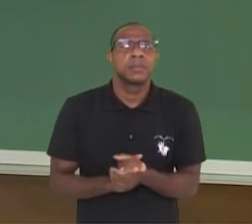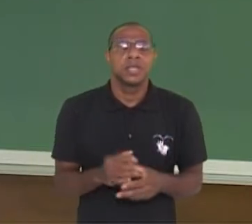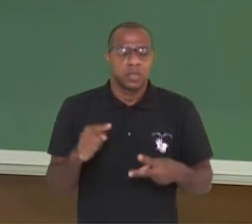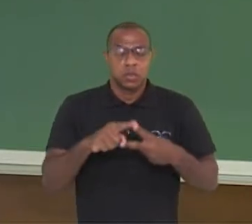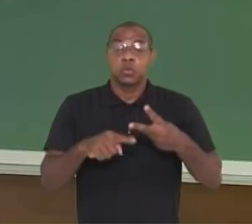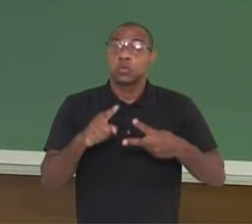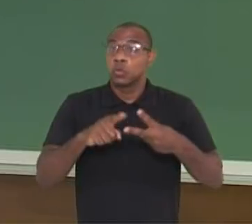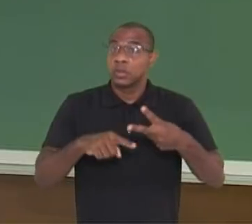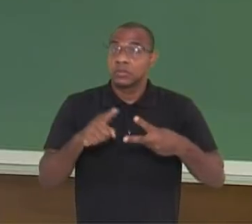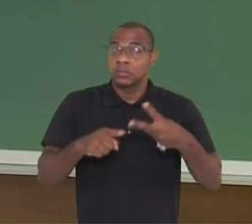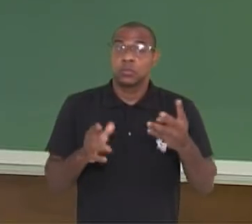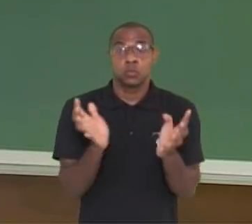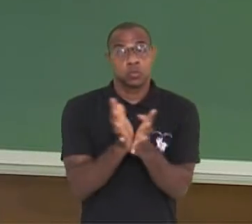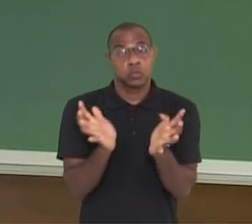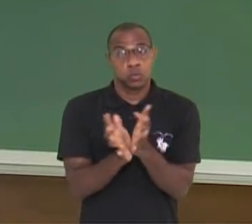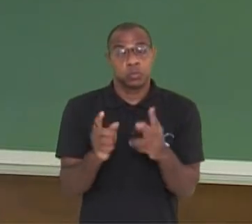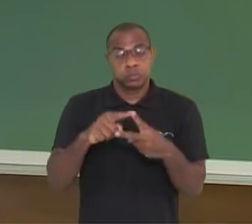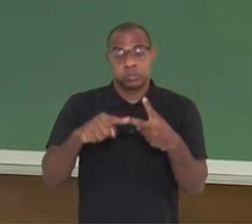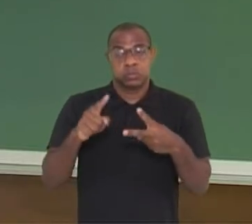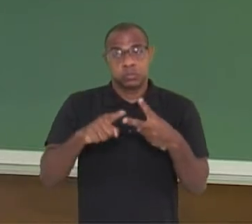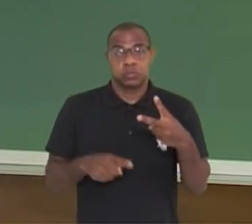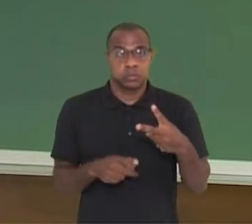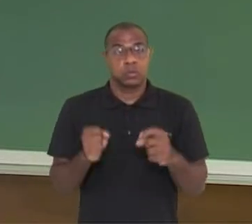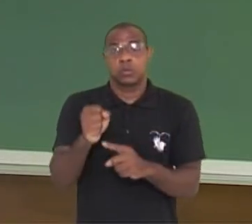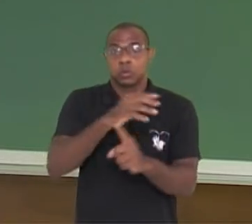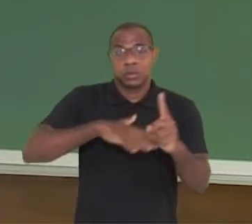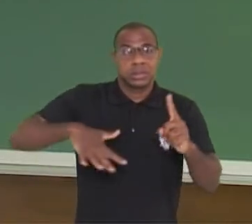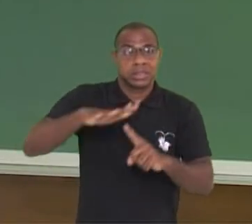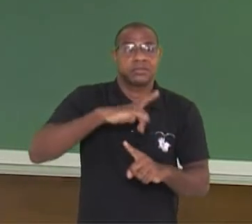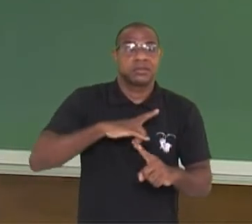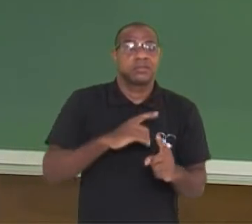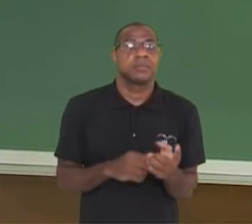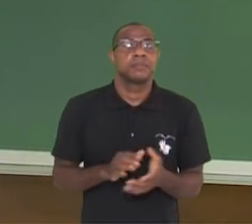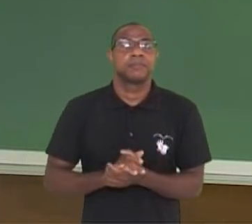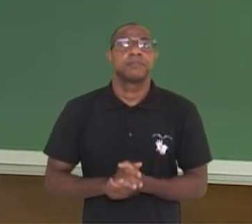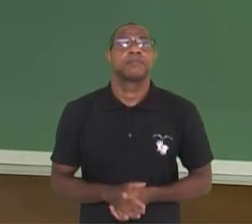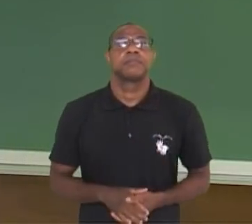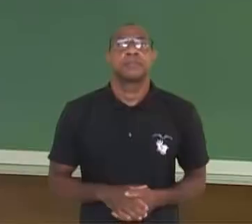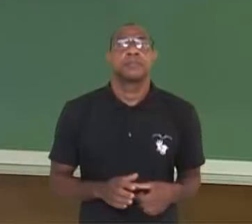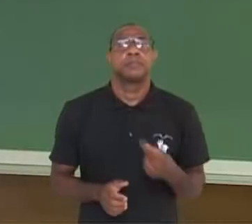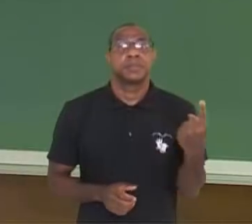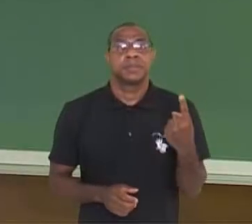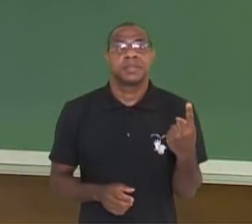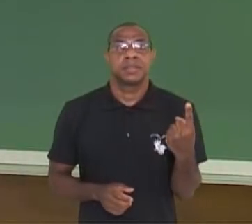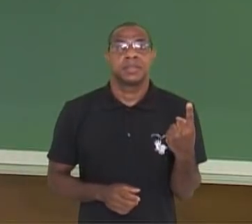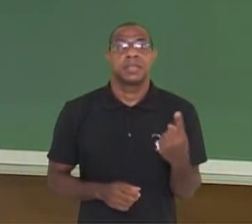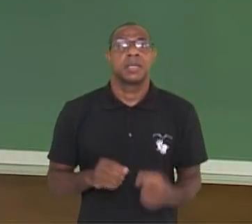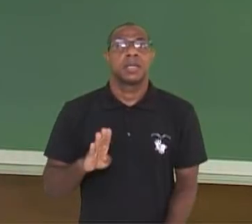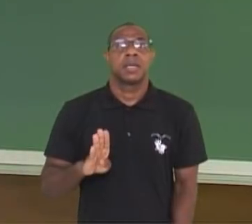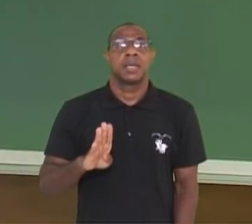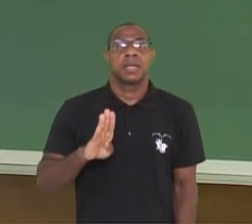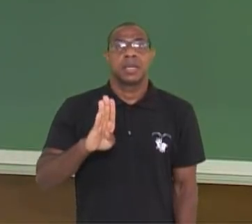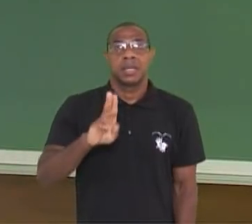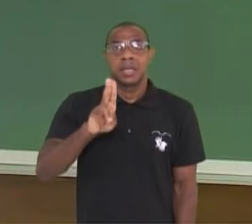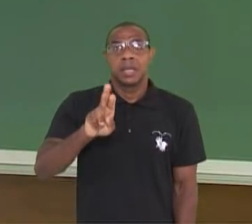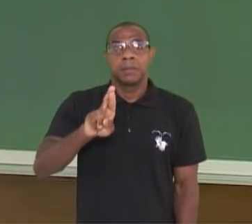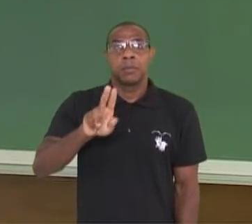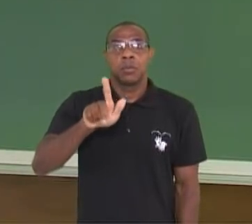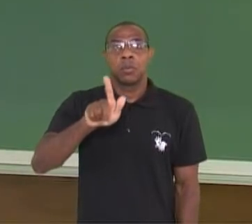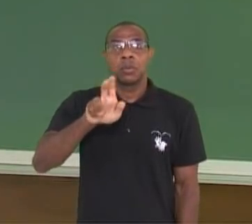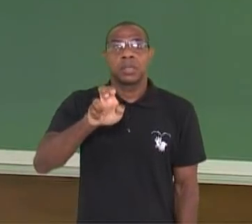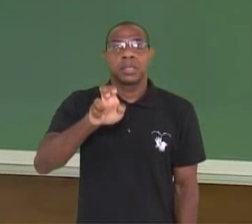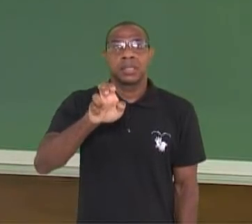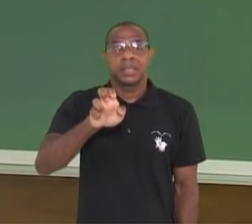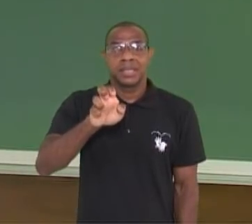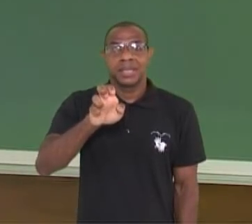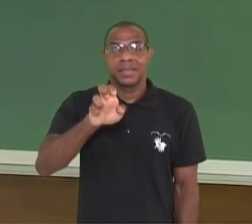duas camadas sociais nós podemos falar aí. Primeira delas, a burguesia industrial.